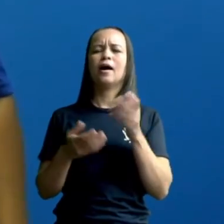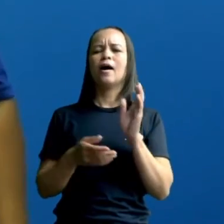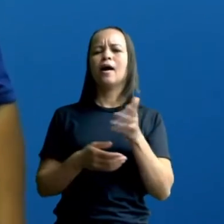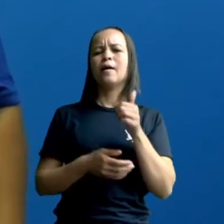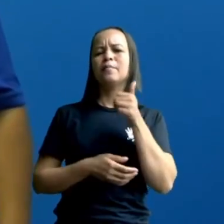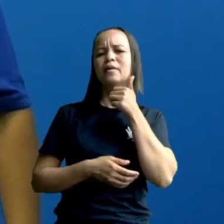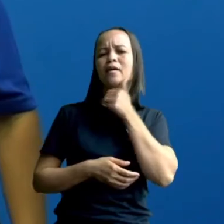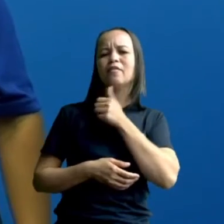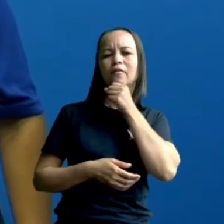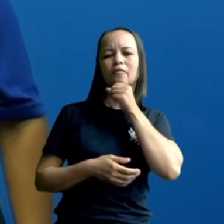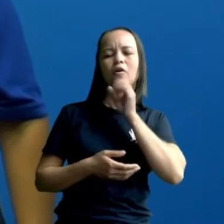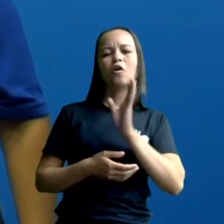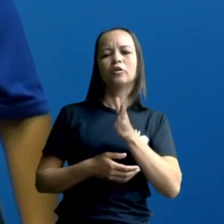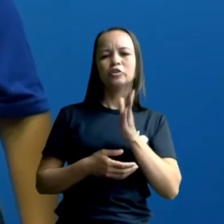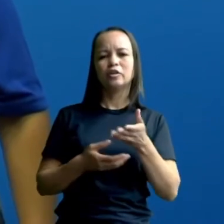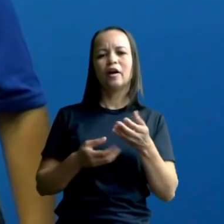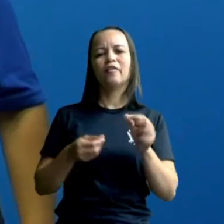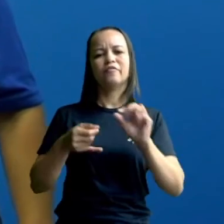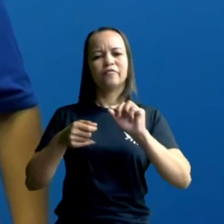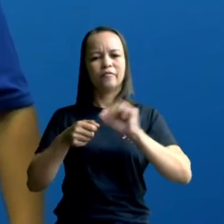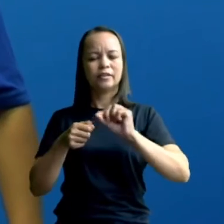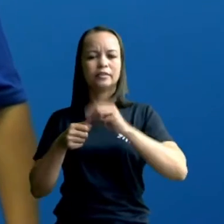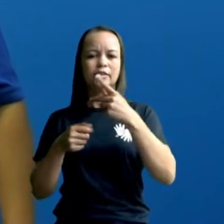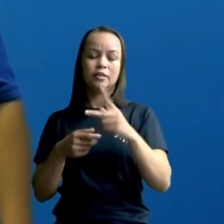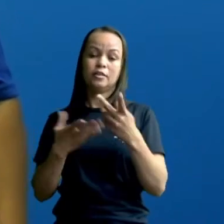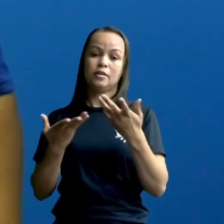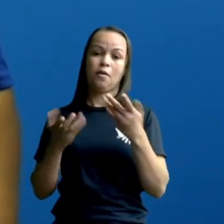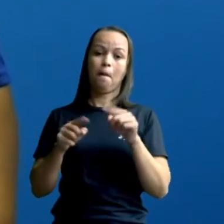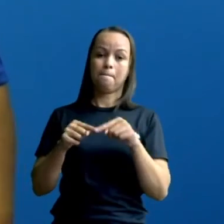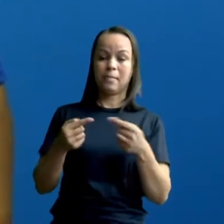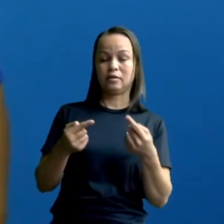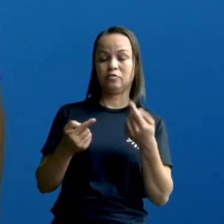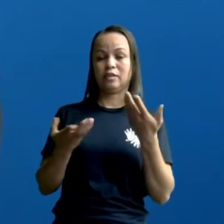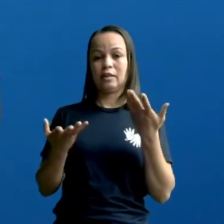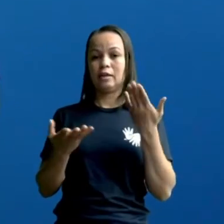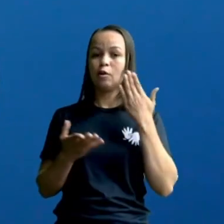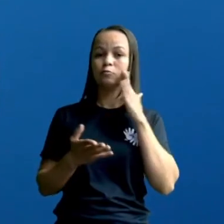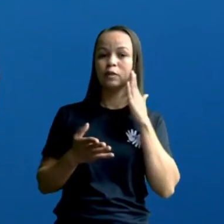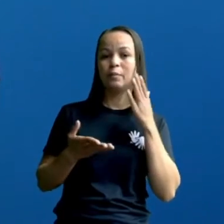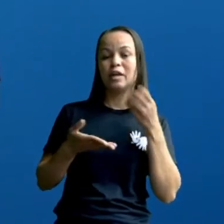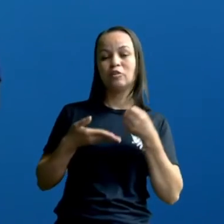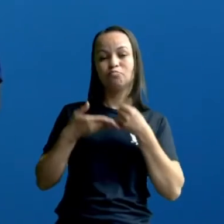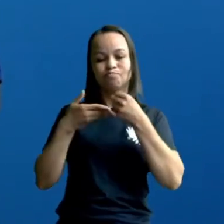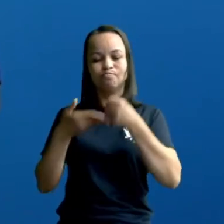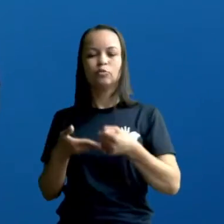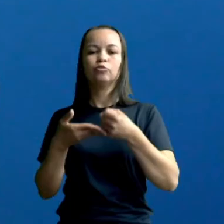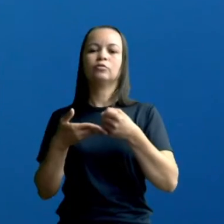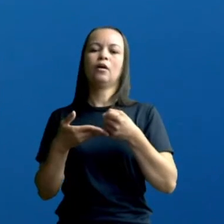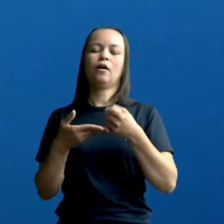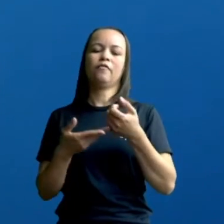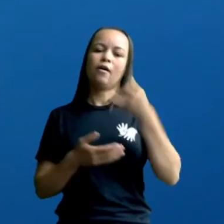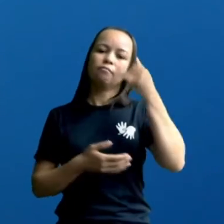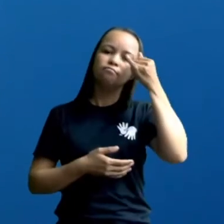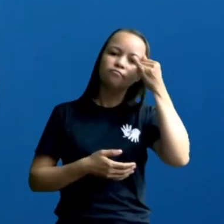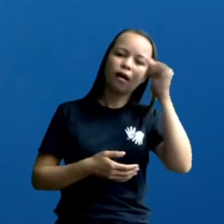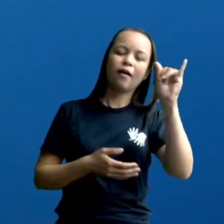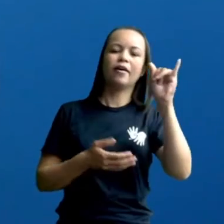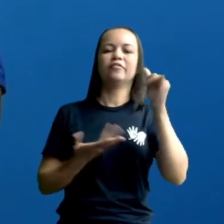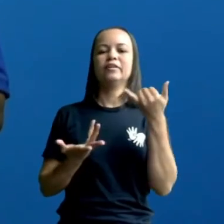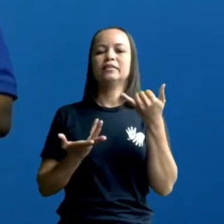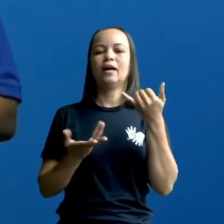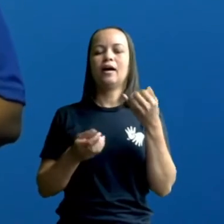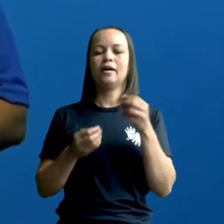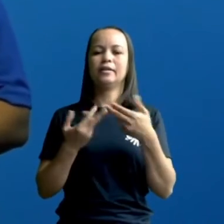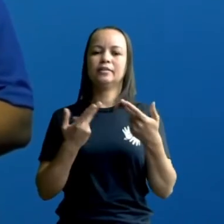para facilitar o cozimento, mas talvez ela não soubesse, né, que ajudava justamente a evitar, né,